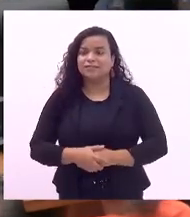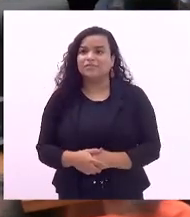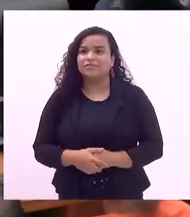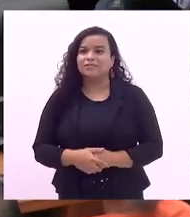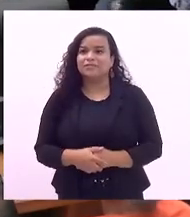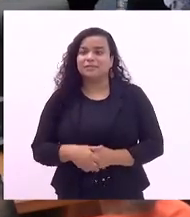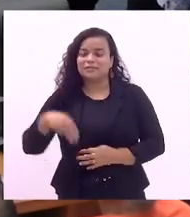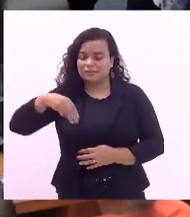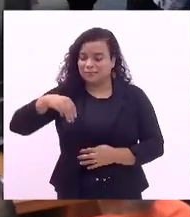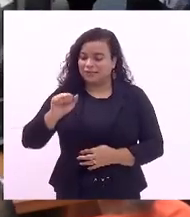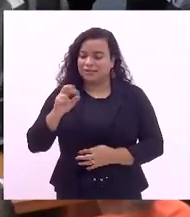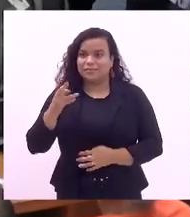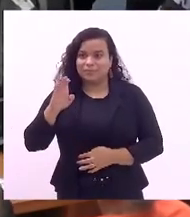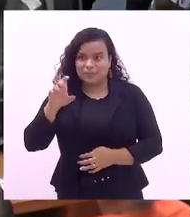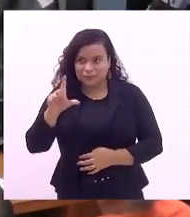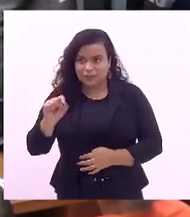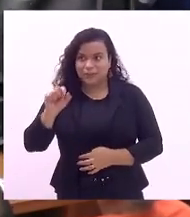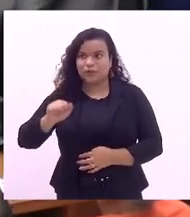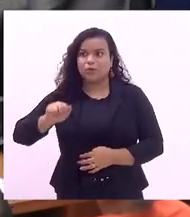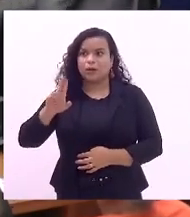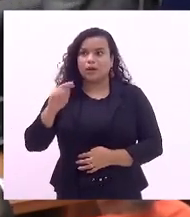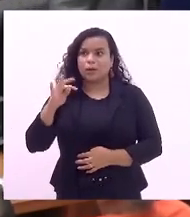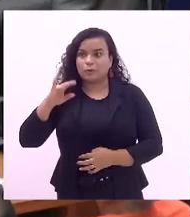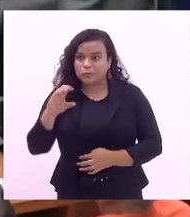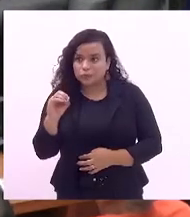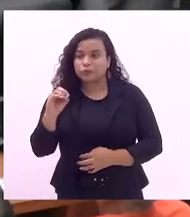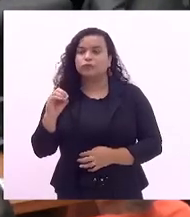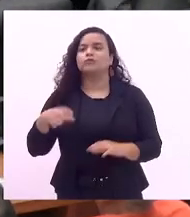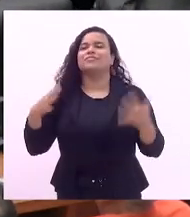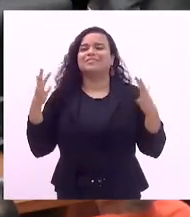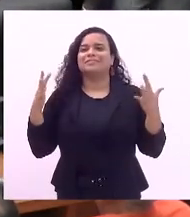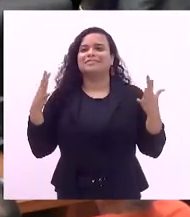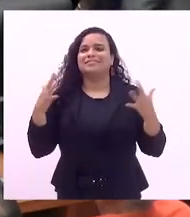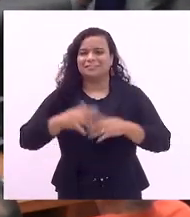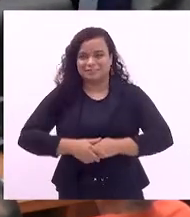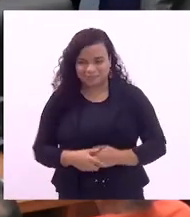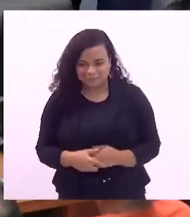Marcelo Augusto Passos de Medeiros